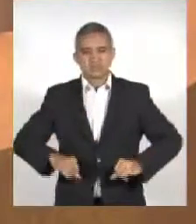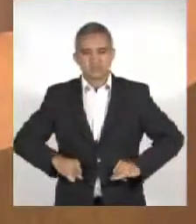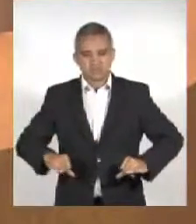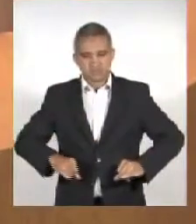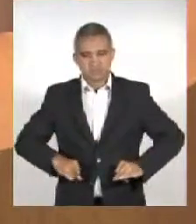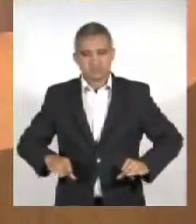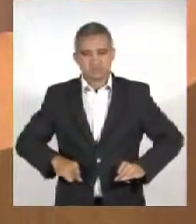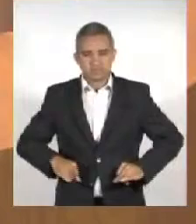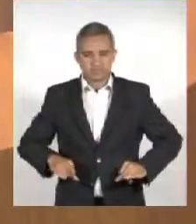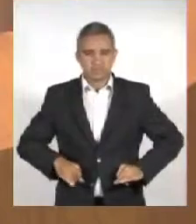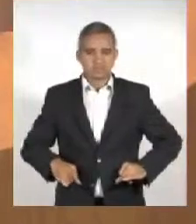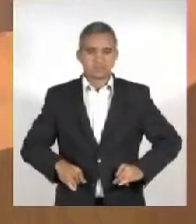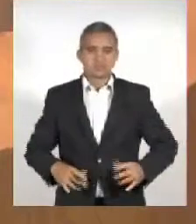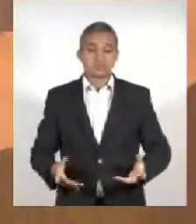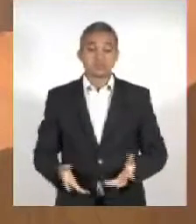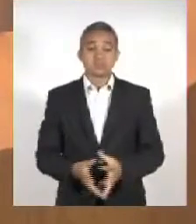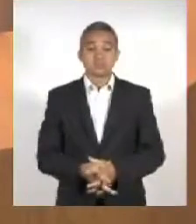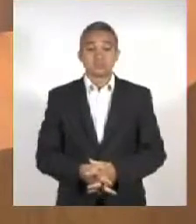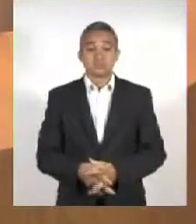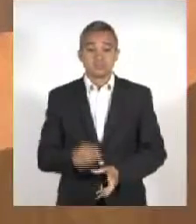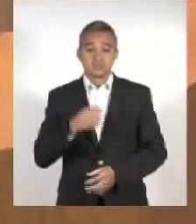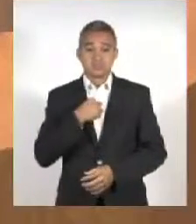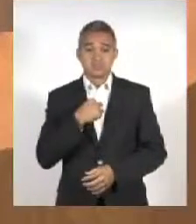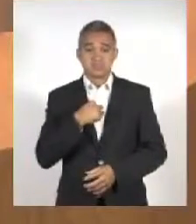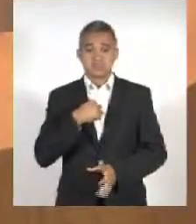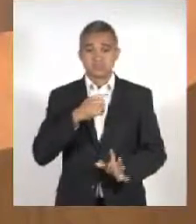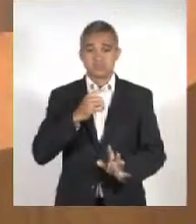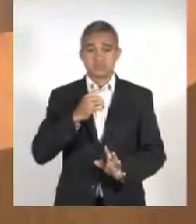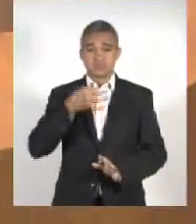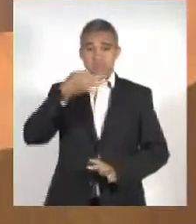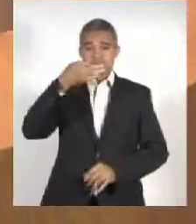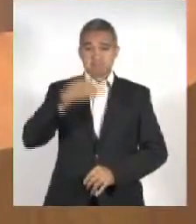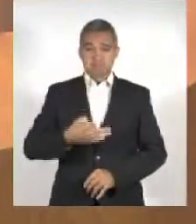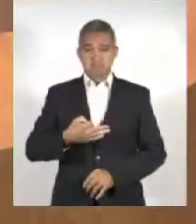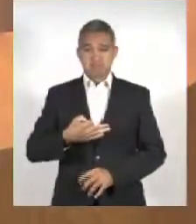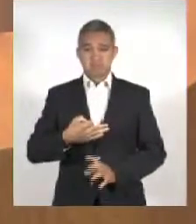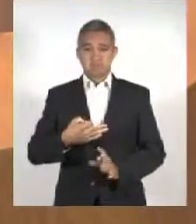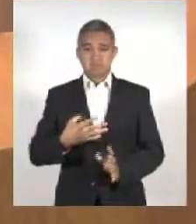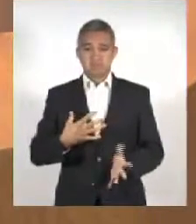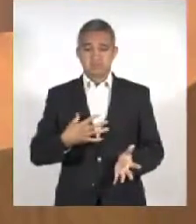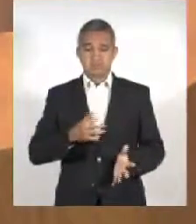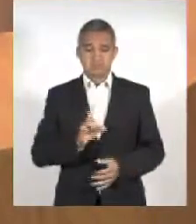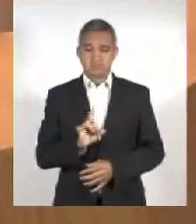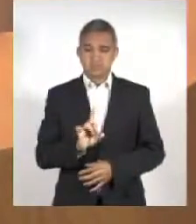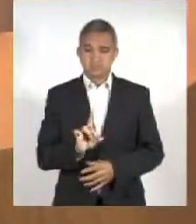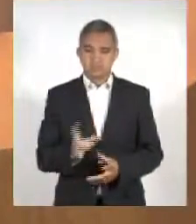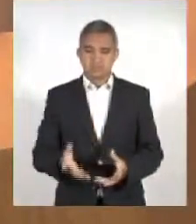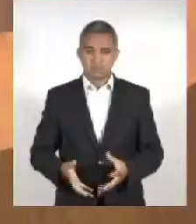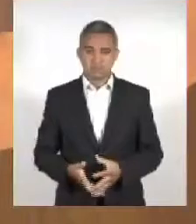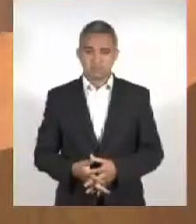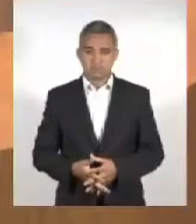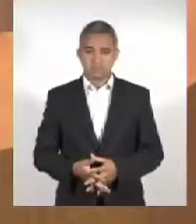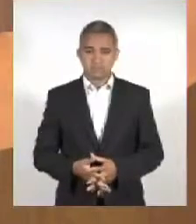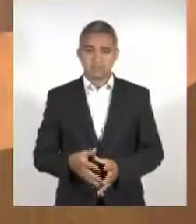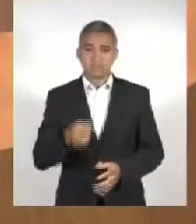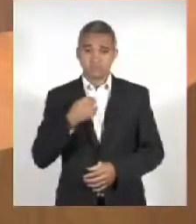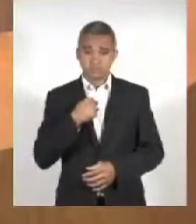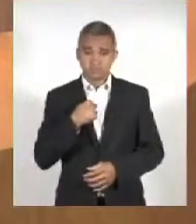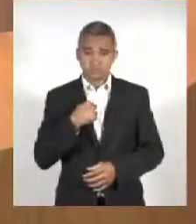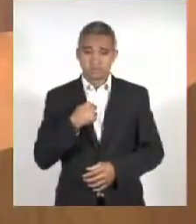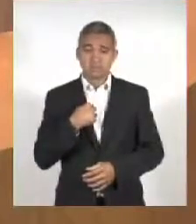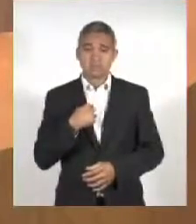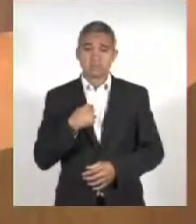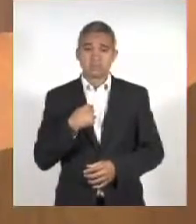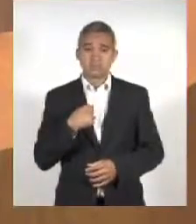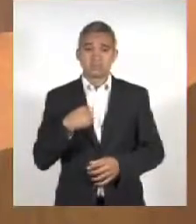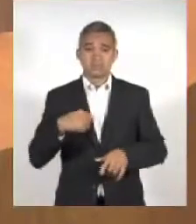senhores, podem ter certeza que eu não sou dono da razão, não sou dono da verdade. No meu espaço, no espaço que eu fundei, no espaço que eu dirijo